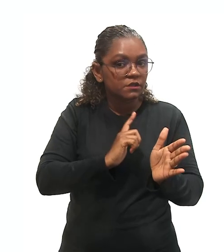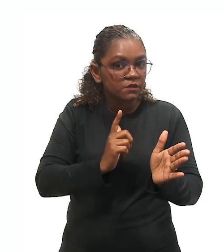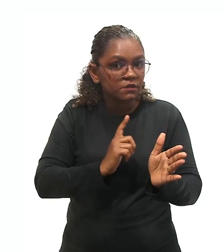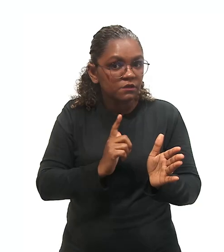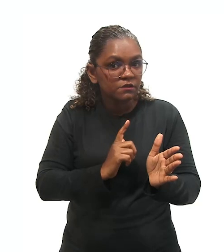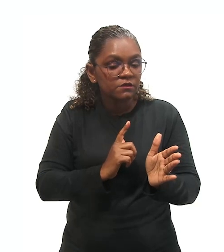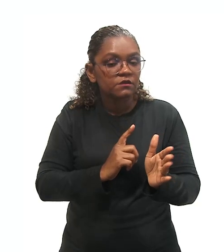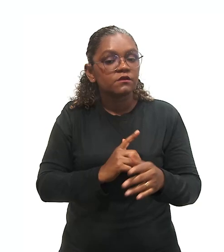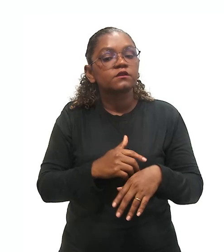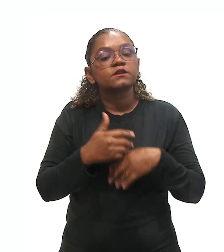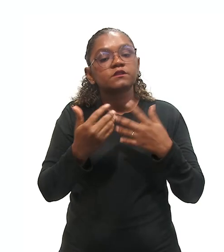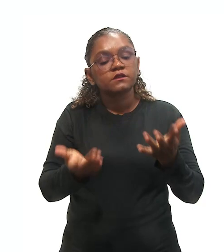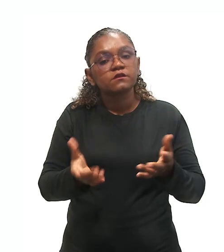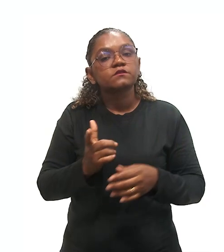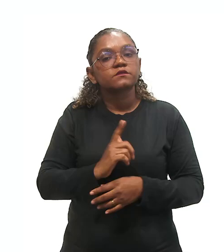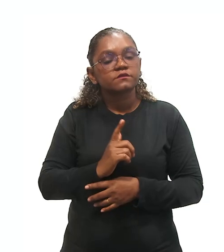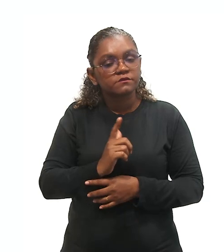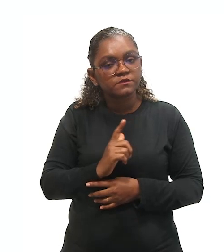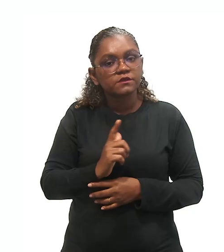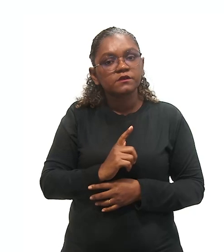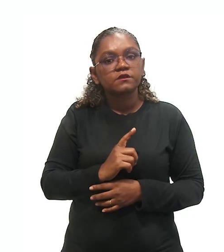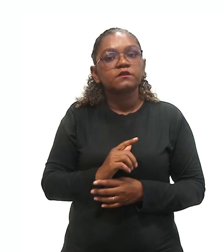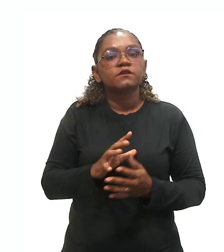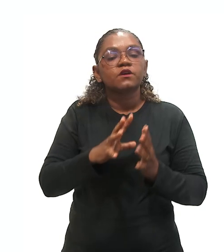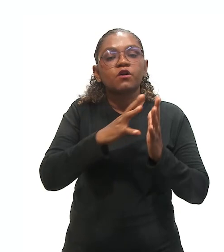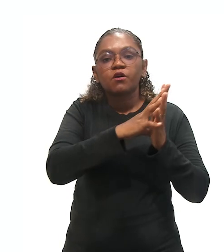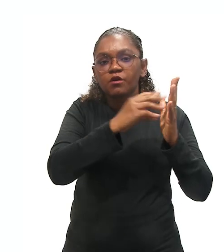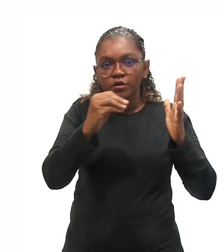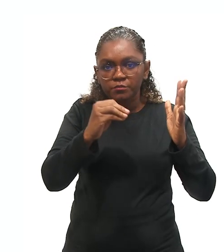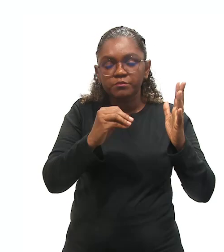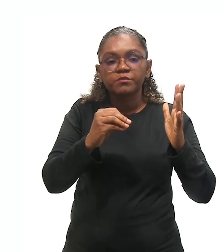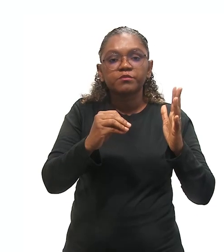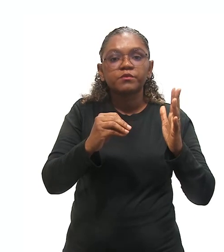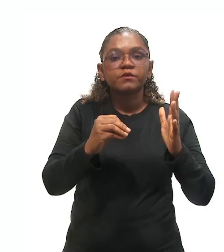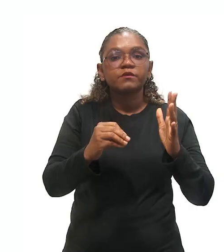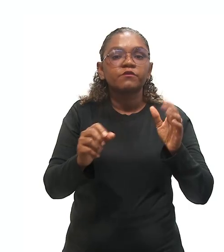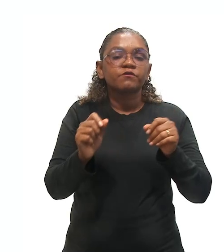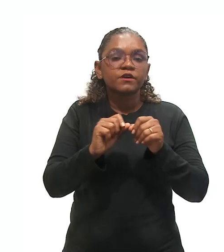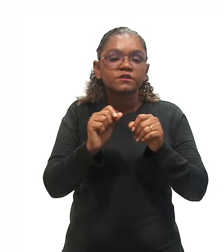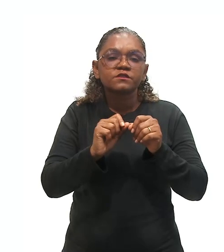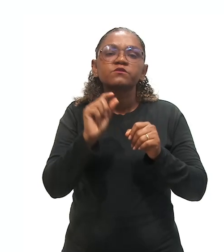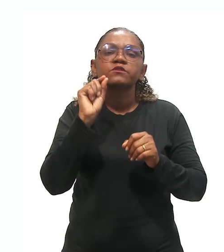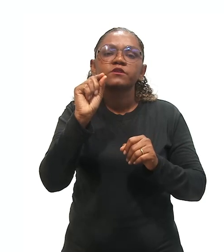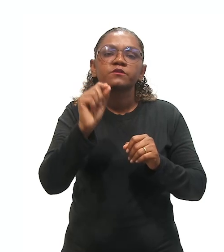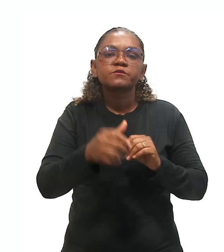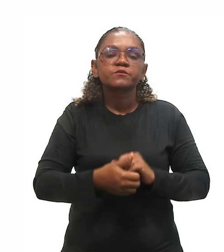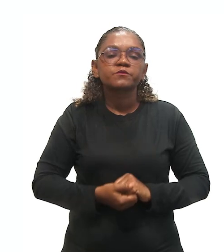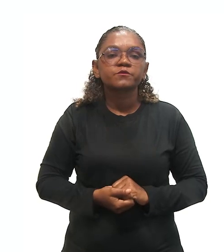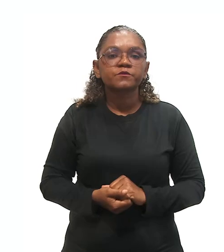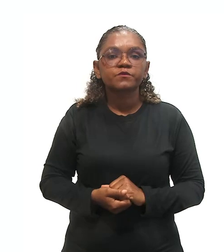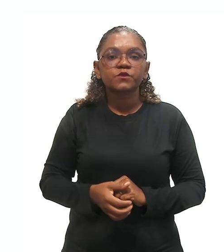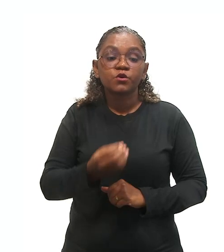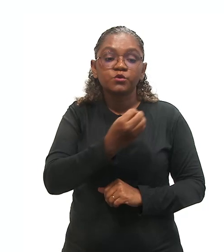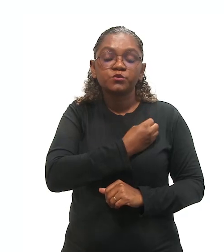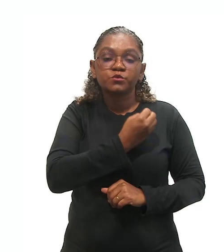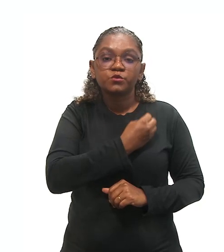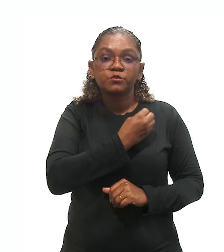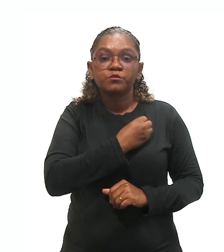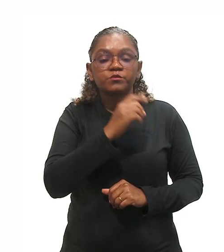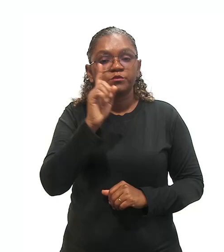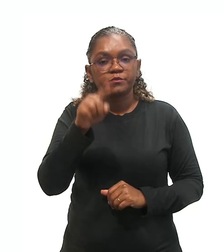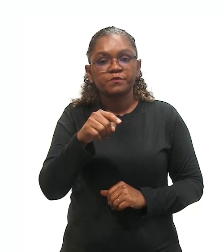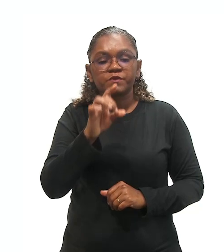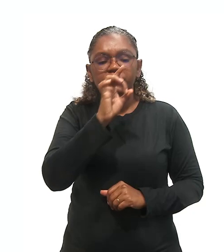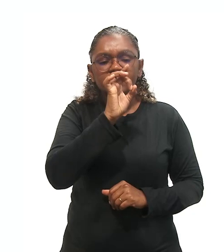contas, que tem um esqueleto lá já designado, formado por números,